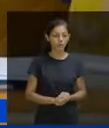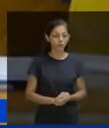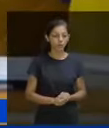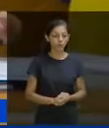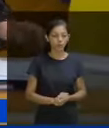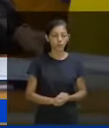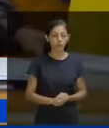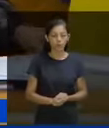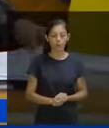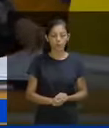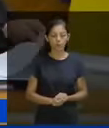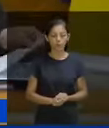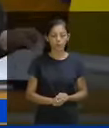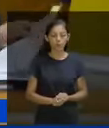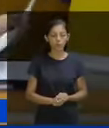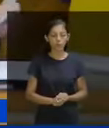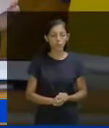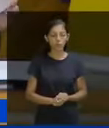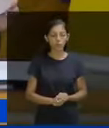João Lage.